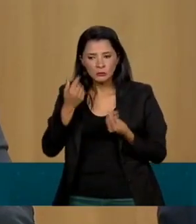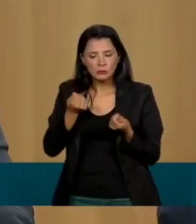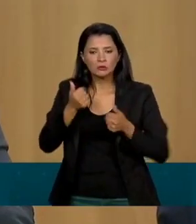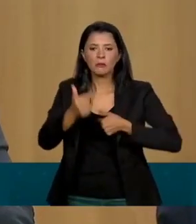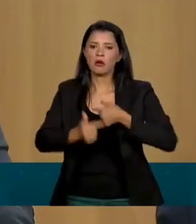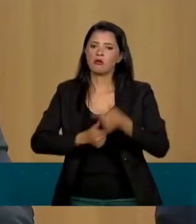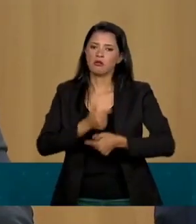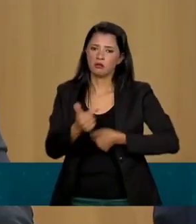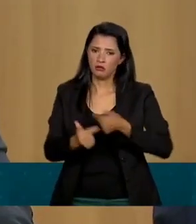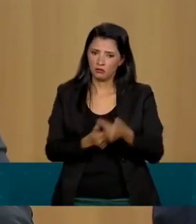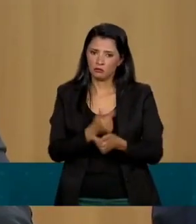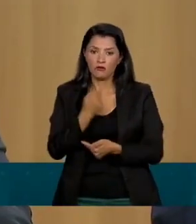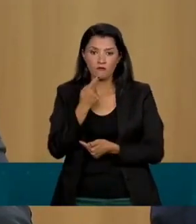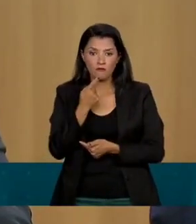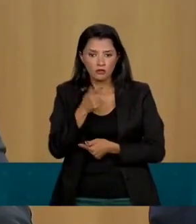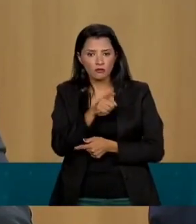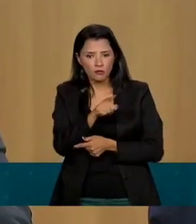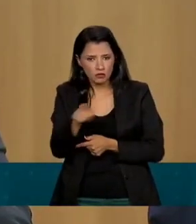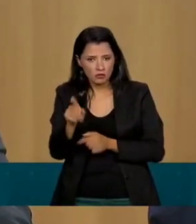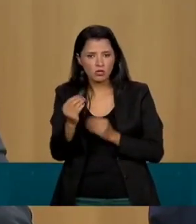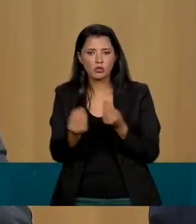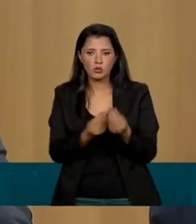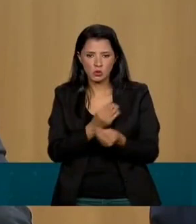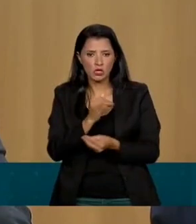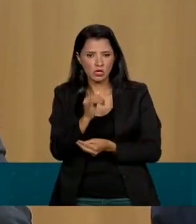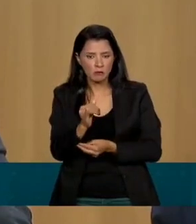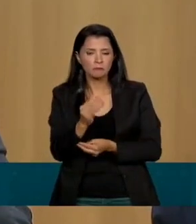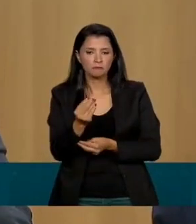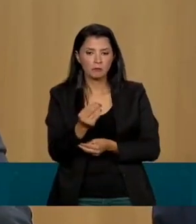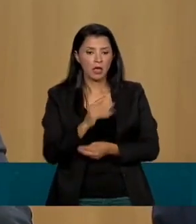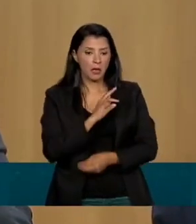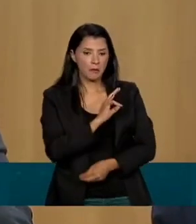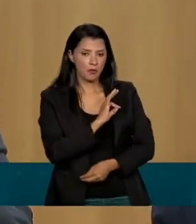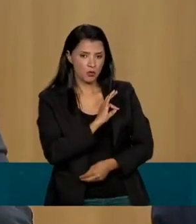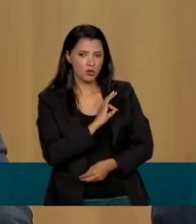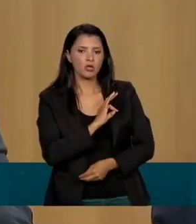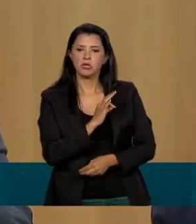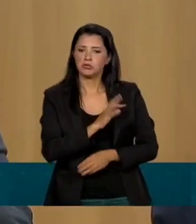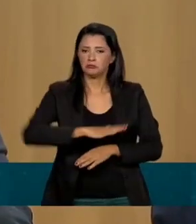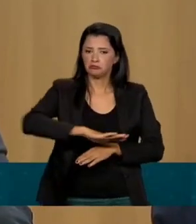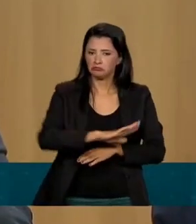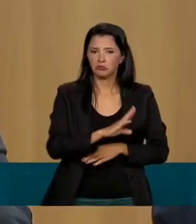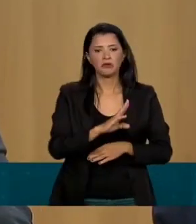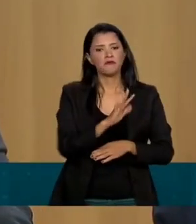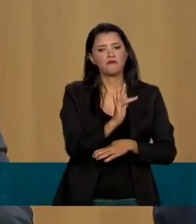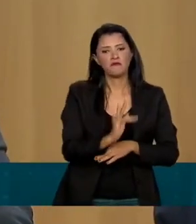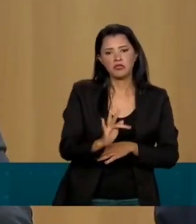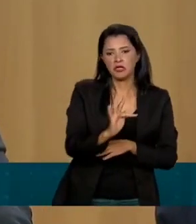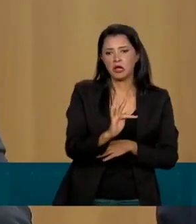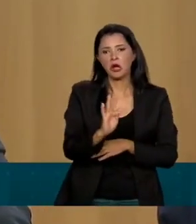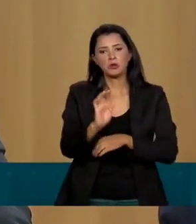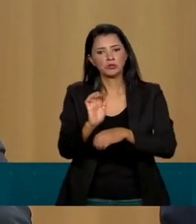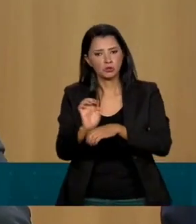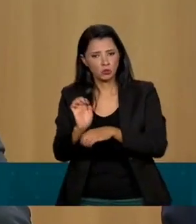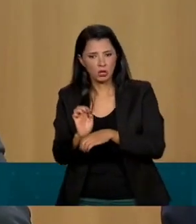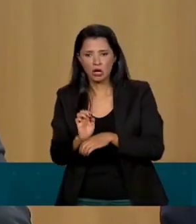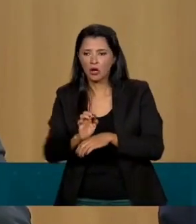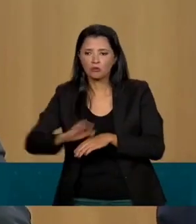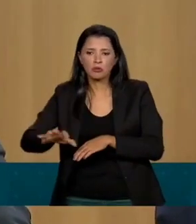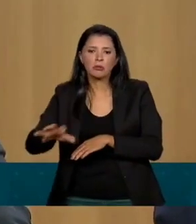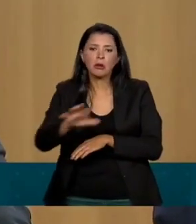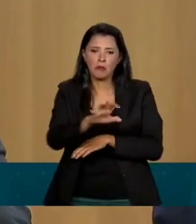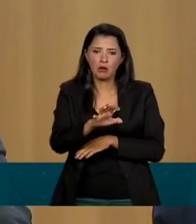Quero dizer que as polícias, seja na esfera federal, seja nas esferas estaduais, estão